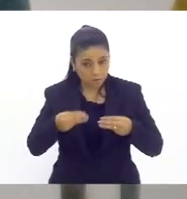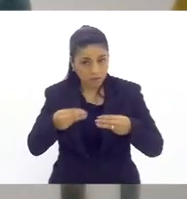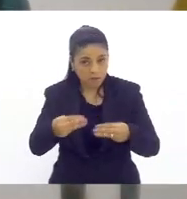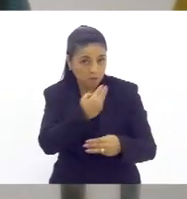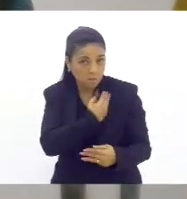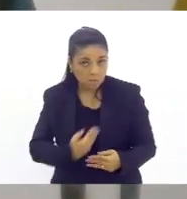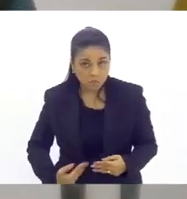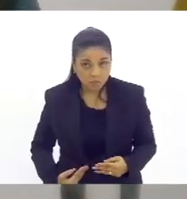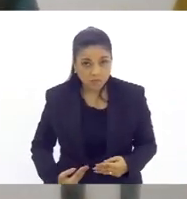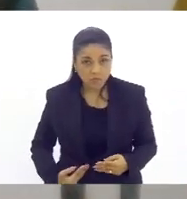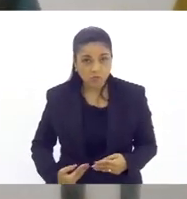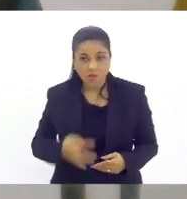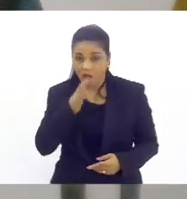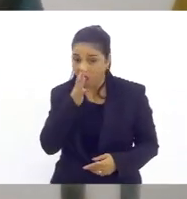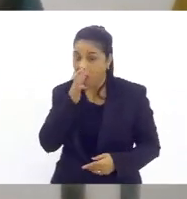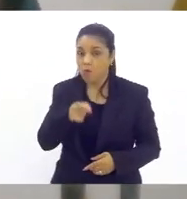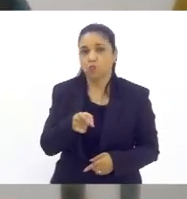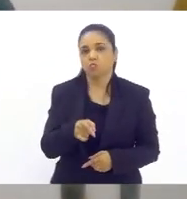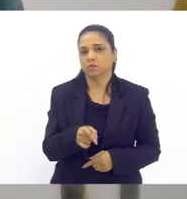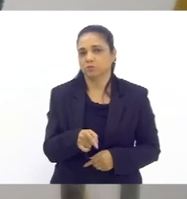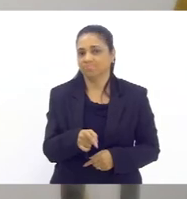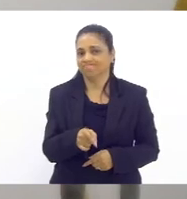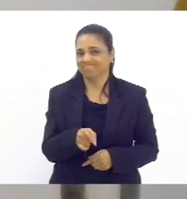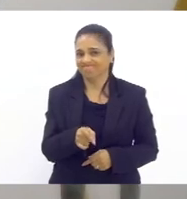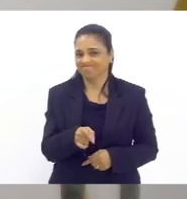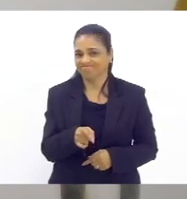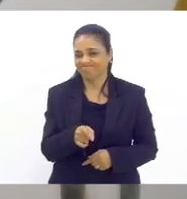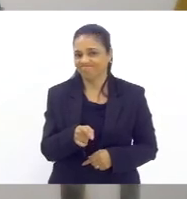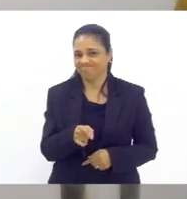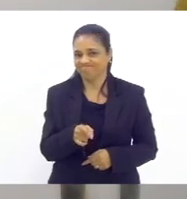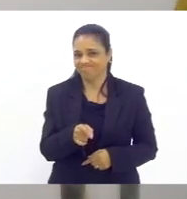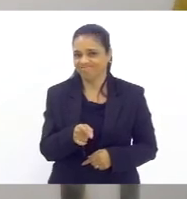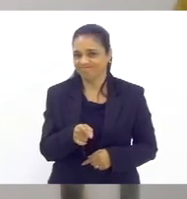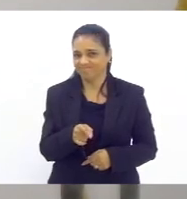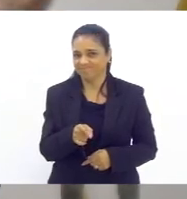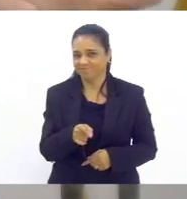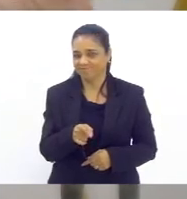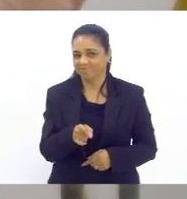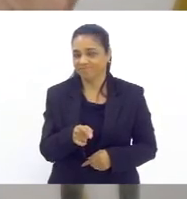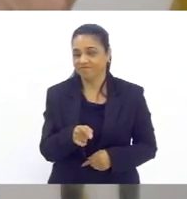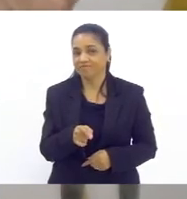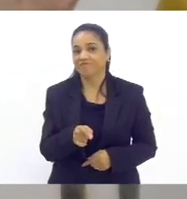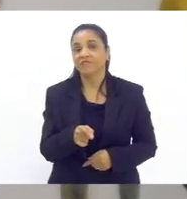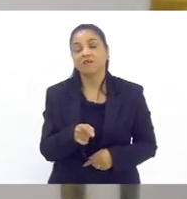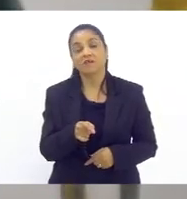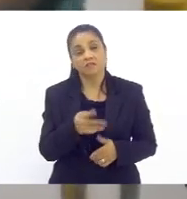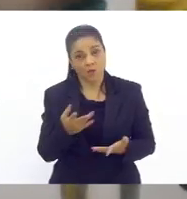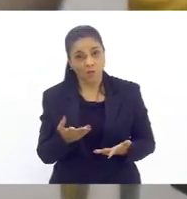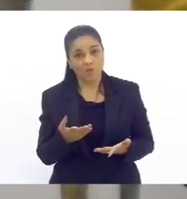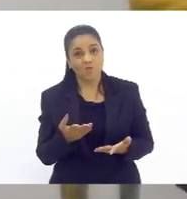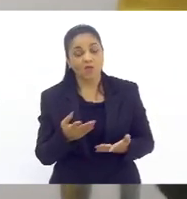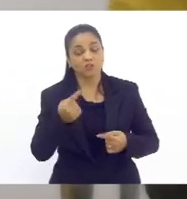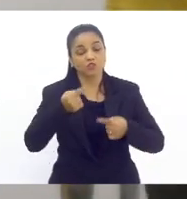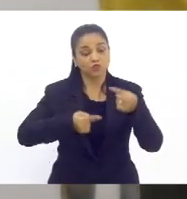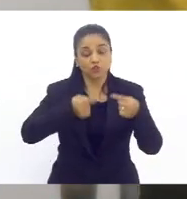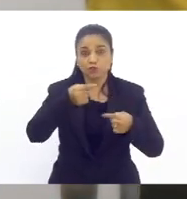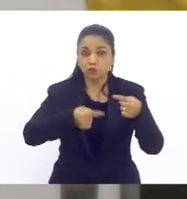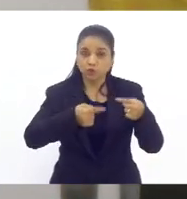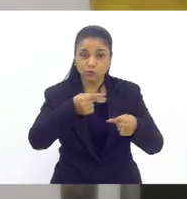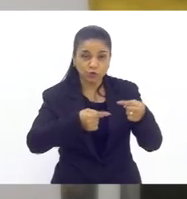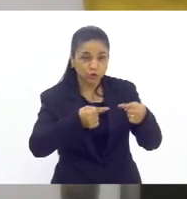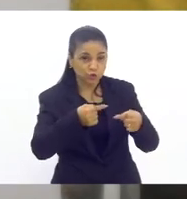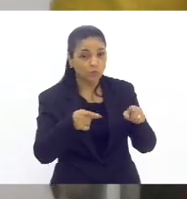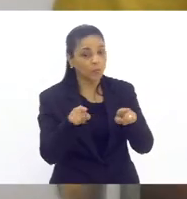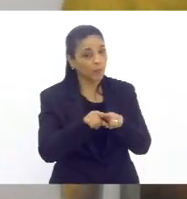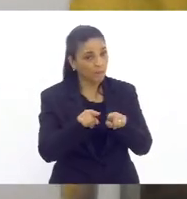quem acusa né é quem faz esse ponto e naturalmente a gente está discutindo isso também